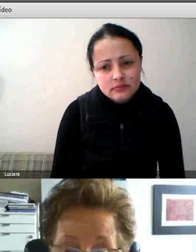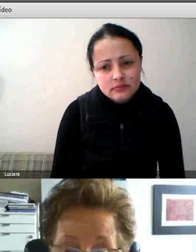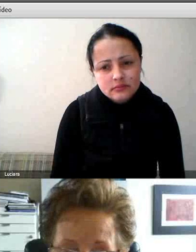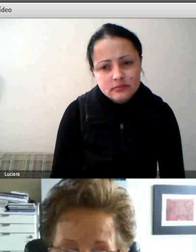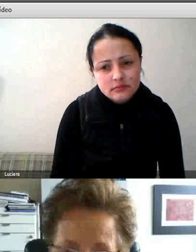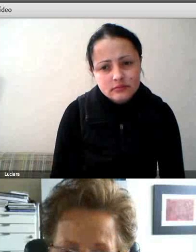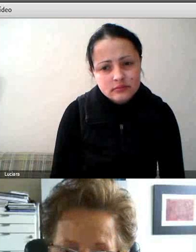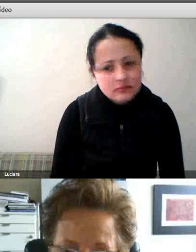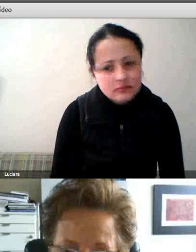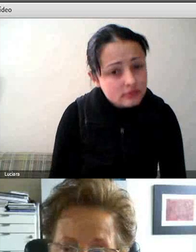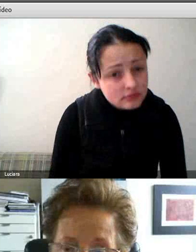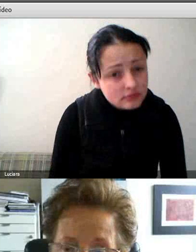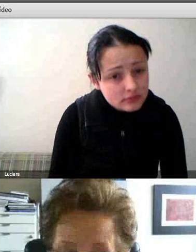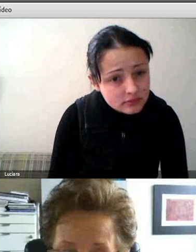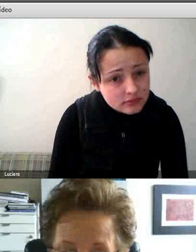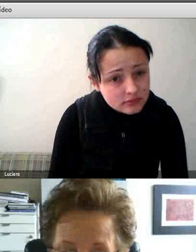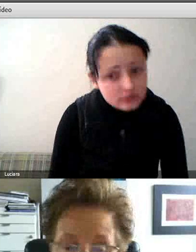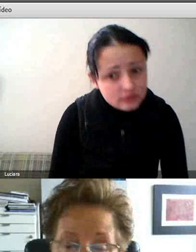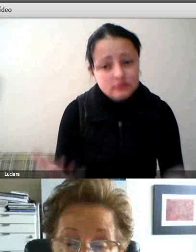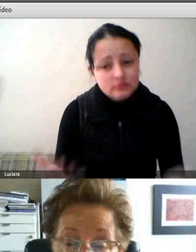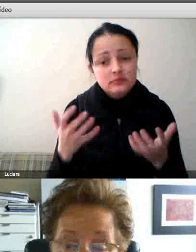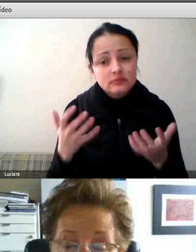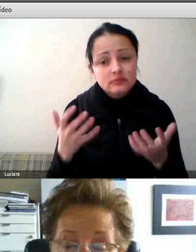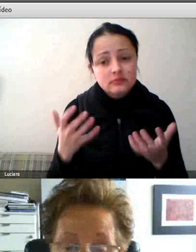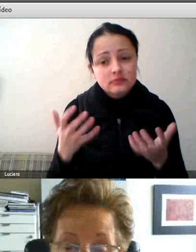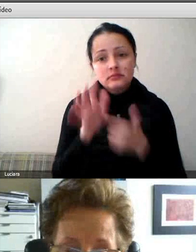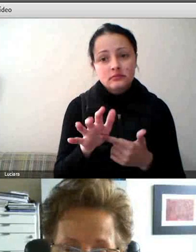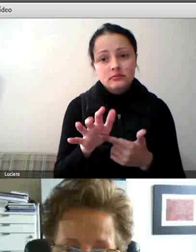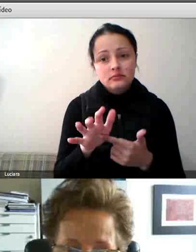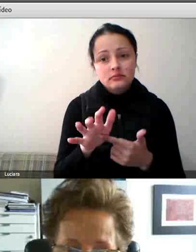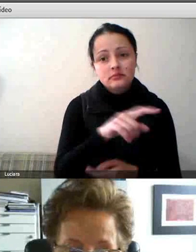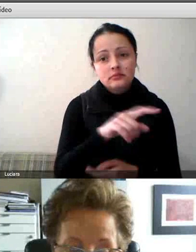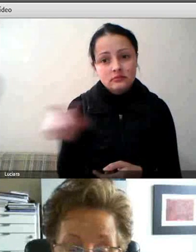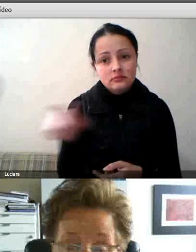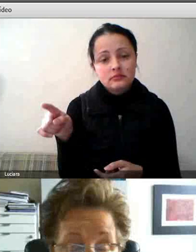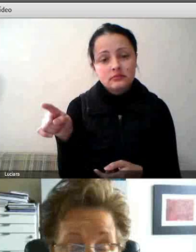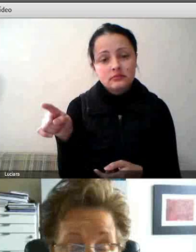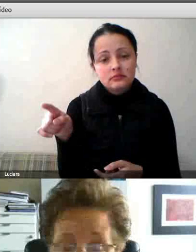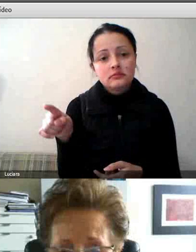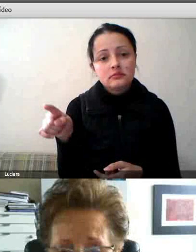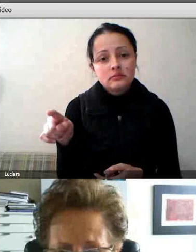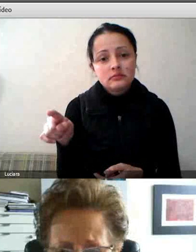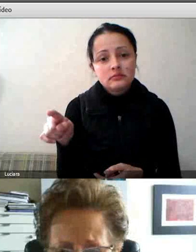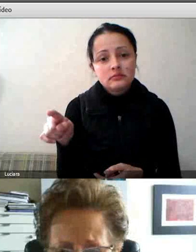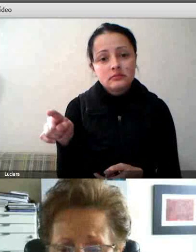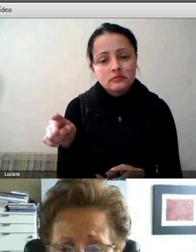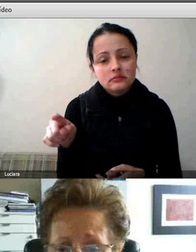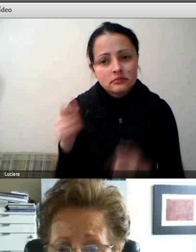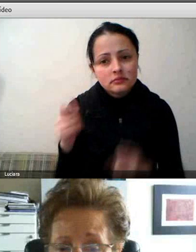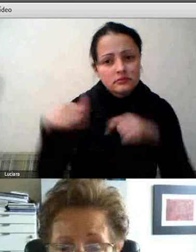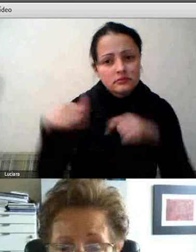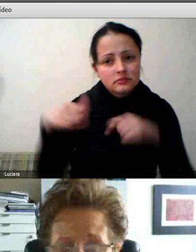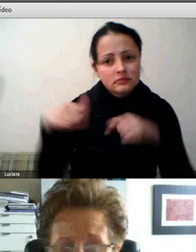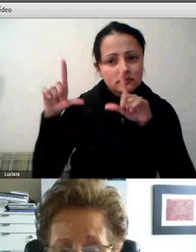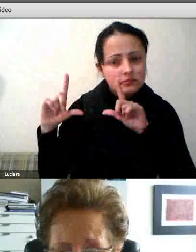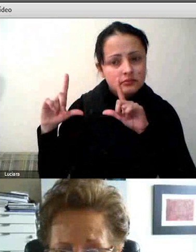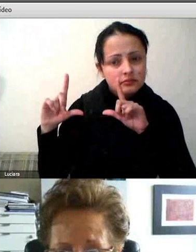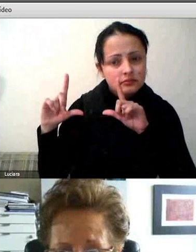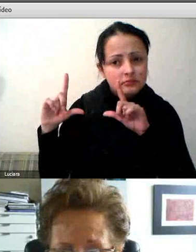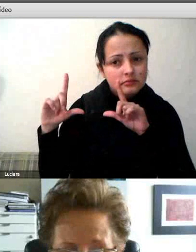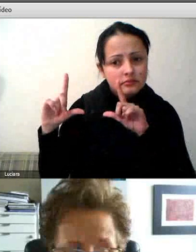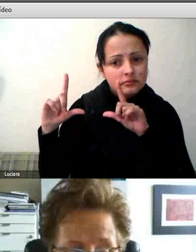de valores é esse que a escola está ajudando o aluno a construir? E a cooperação. A cooperação é o